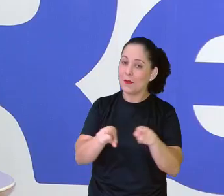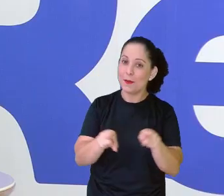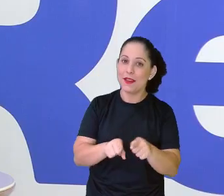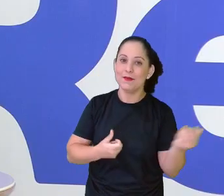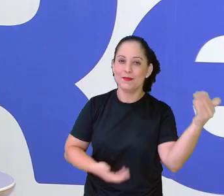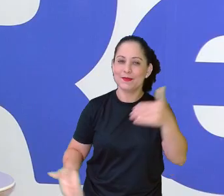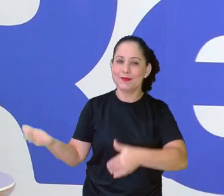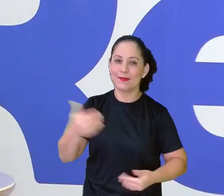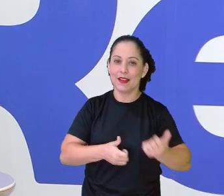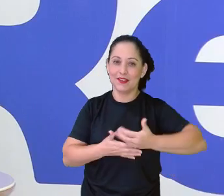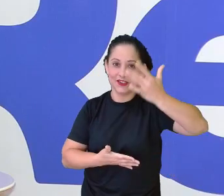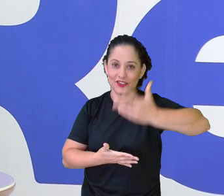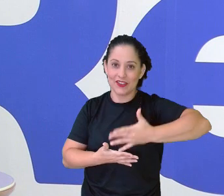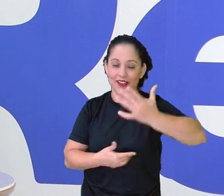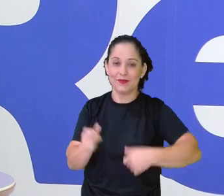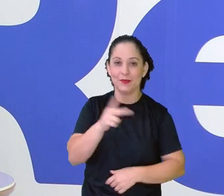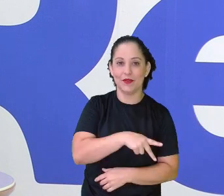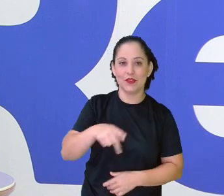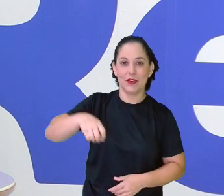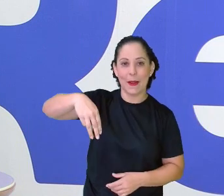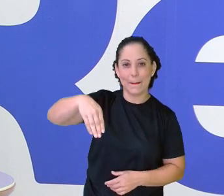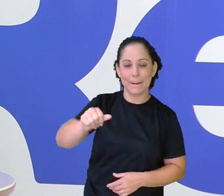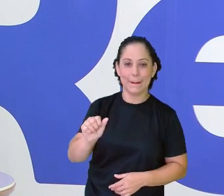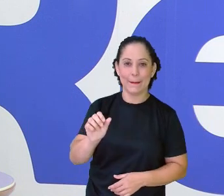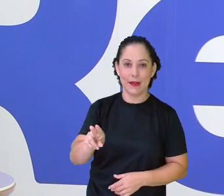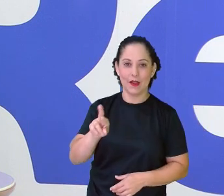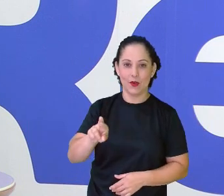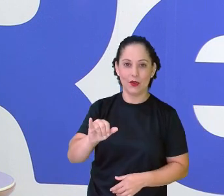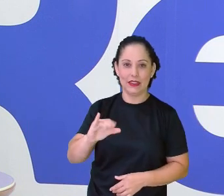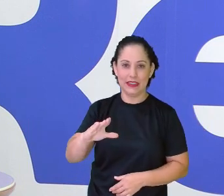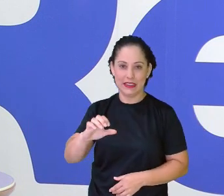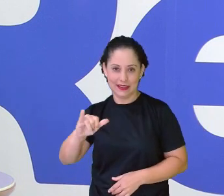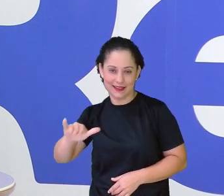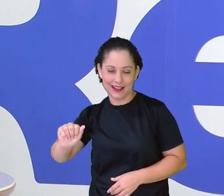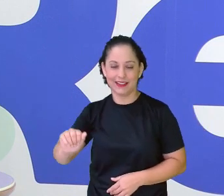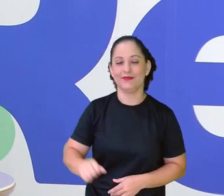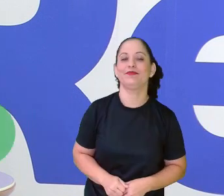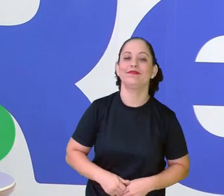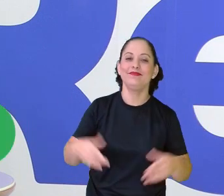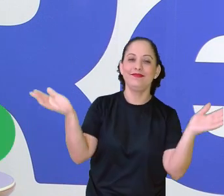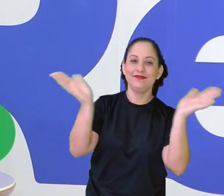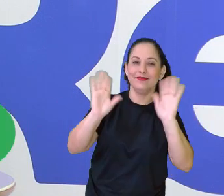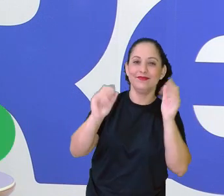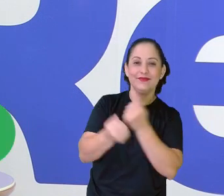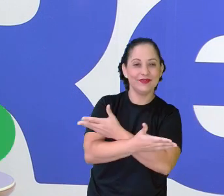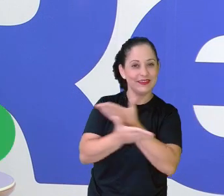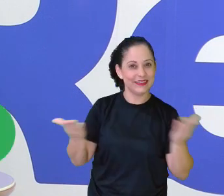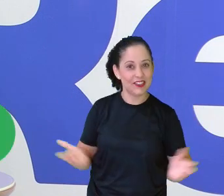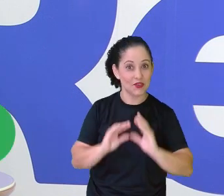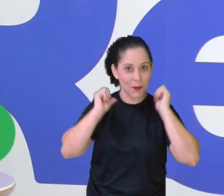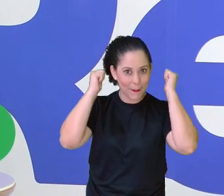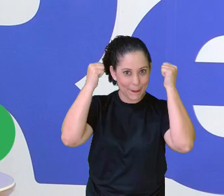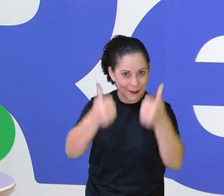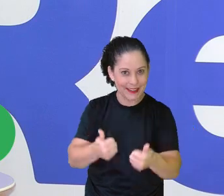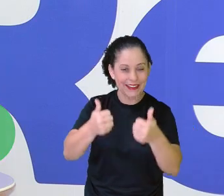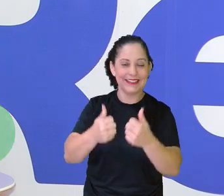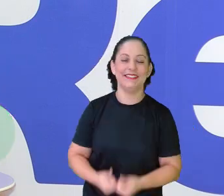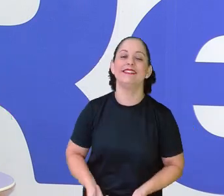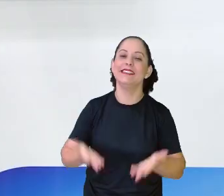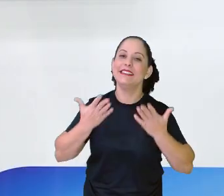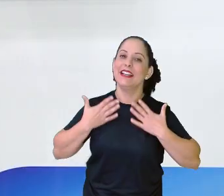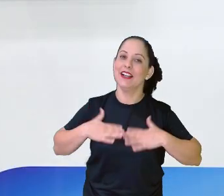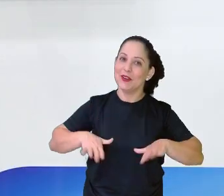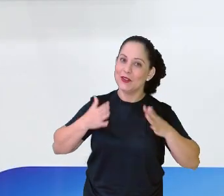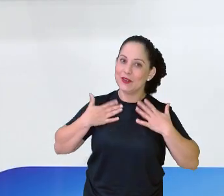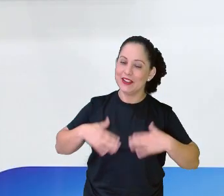Mauricéia? Olá, professora Sinara, olá, estudantes. Graças a Deus, tudo tranquilíssimo. Vamos que vamos. Que bom!